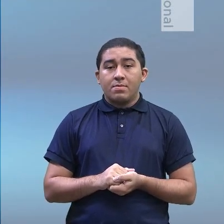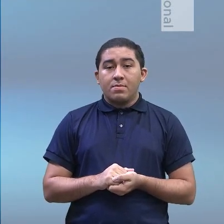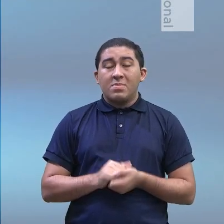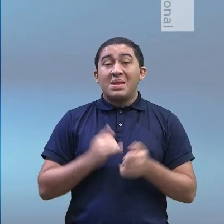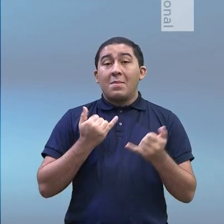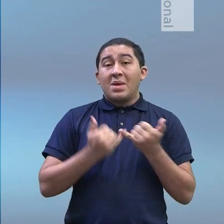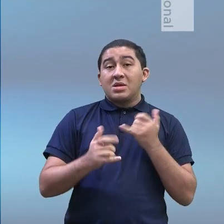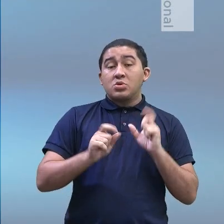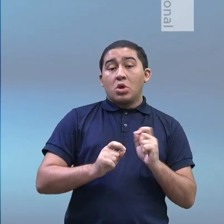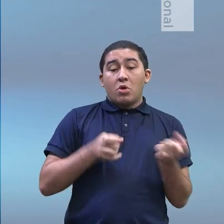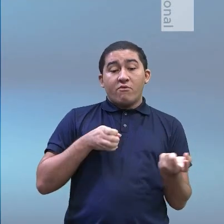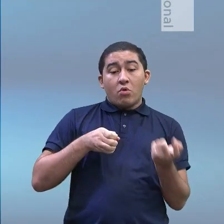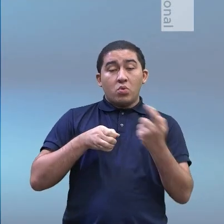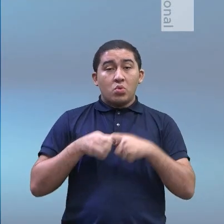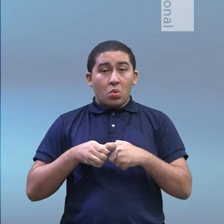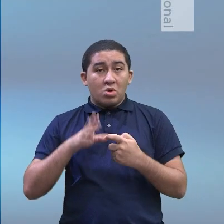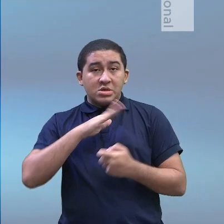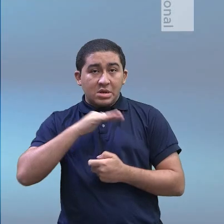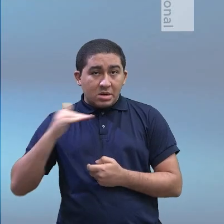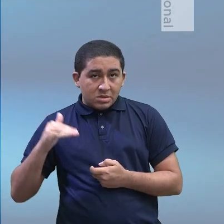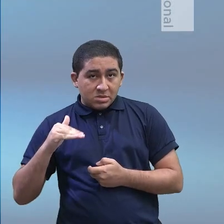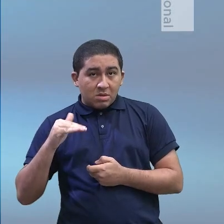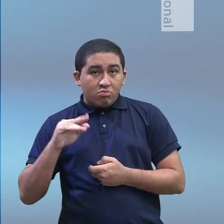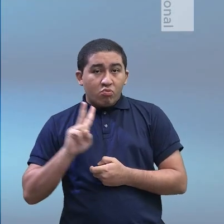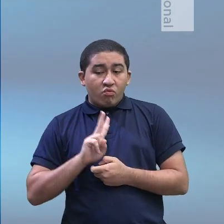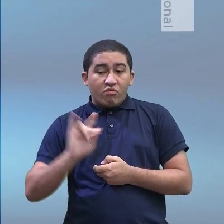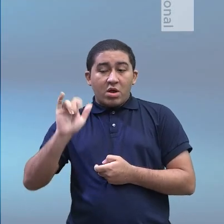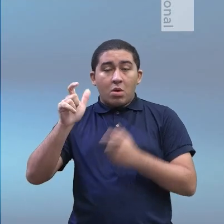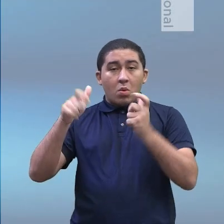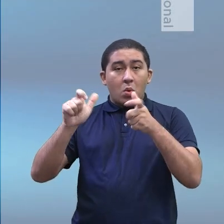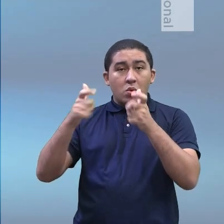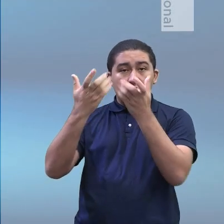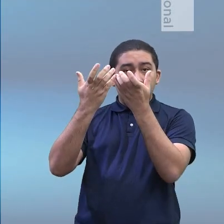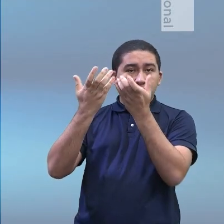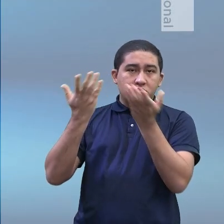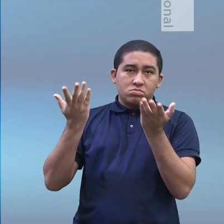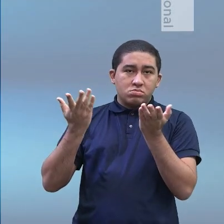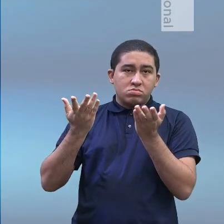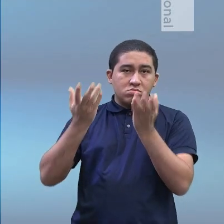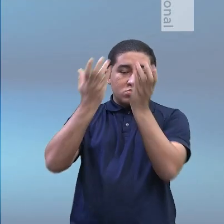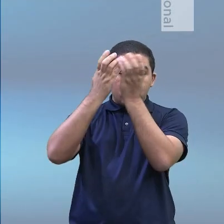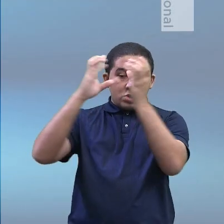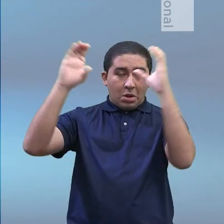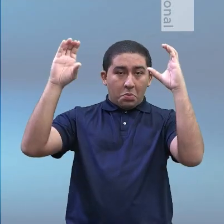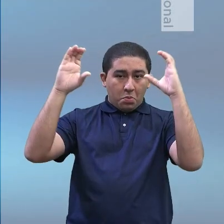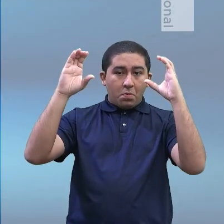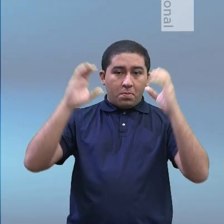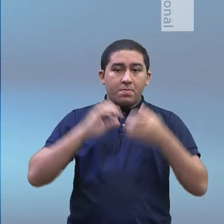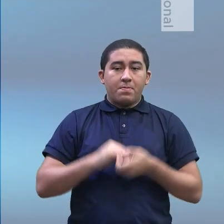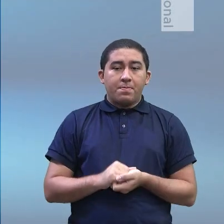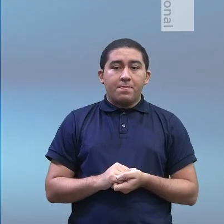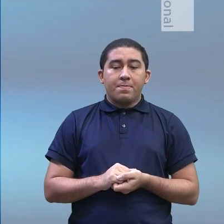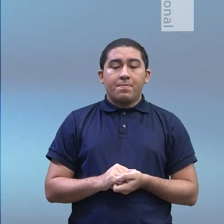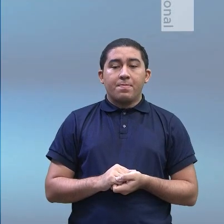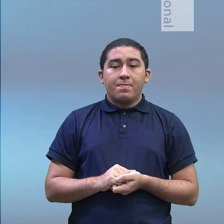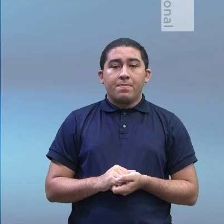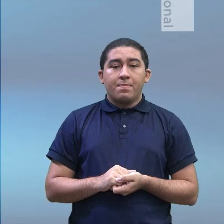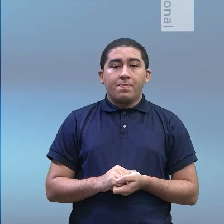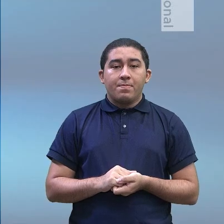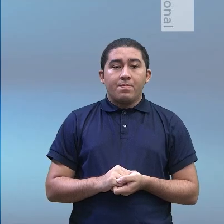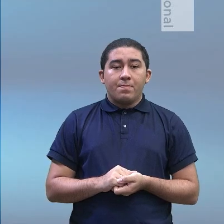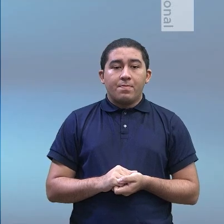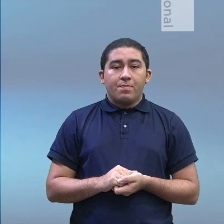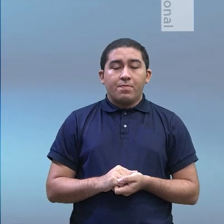uma criança, né? E que ela foi para o espaço celestial, né? Para o